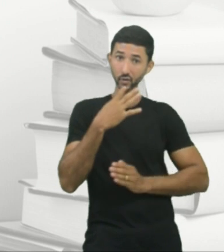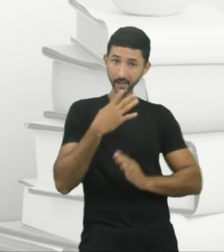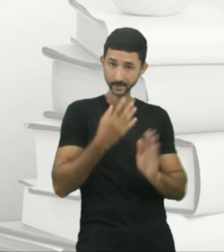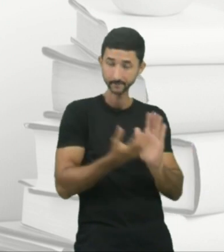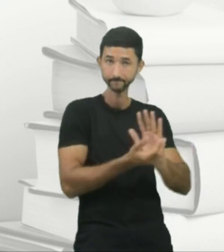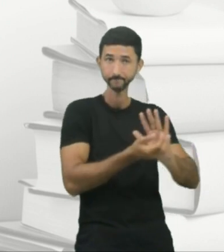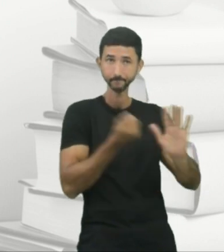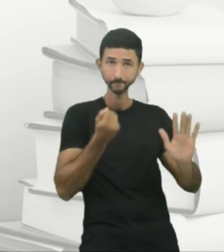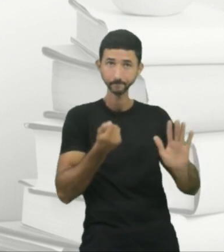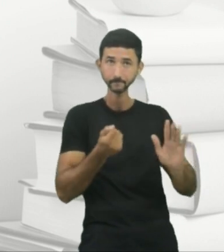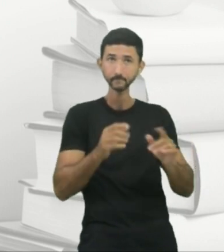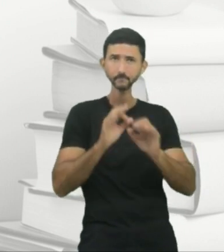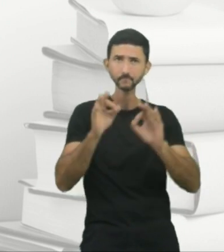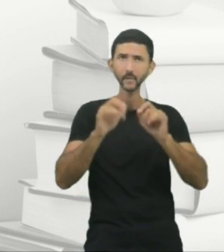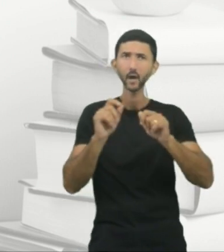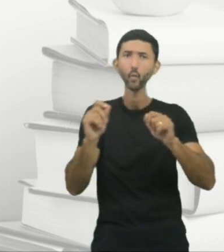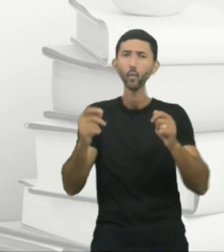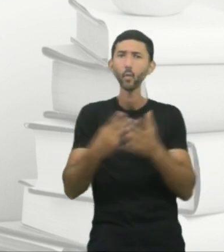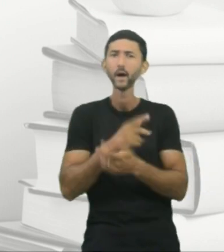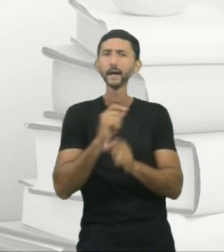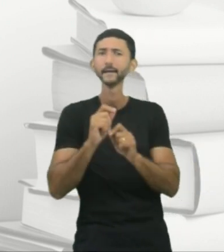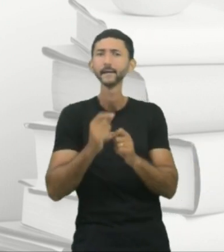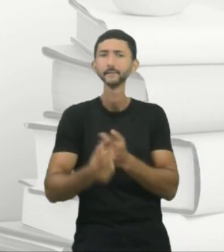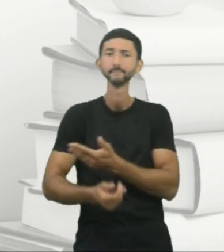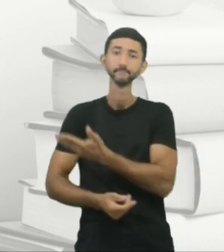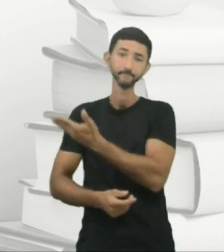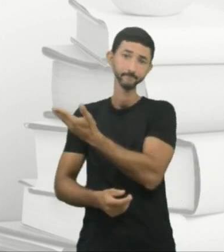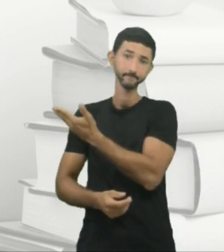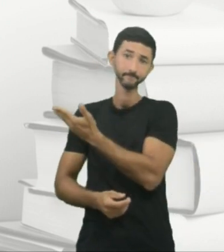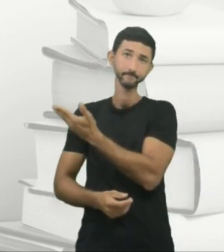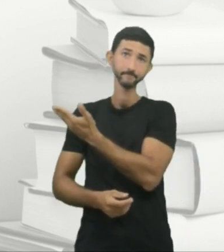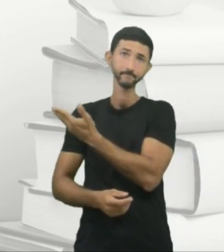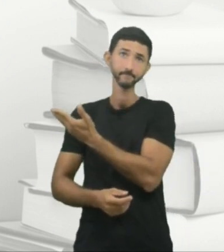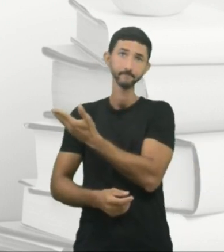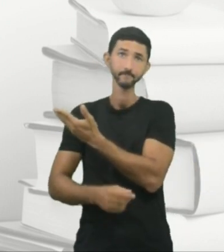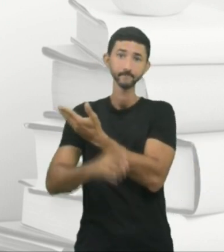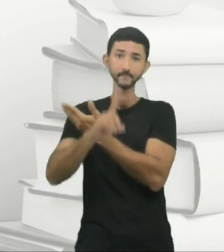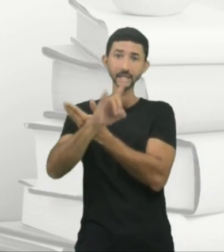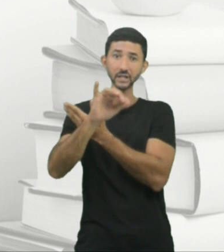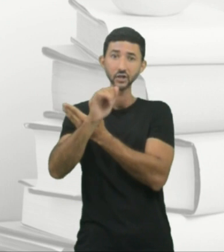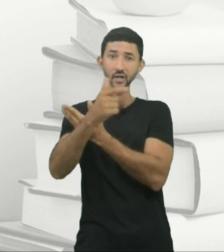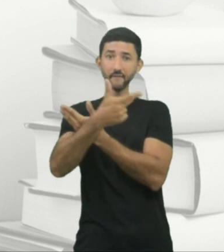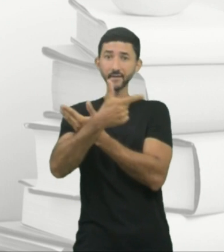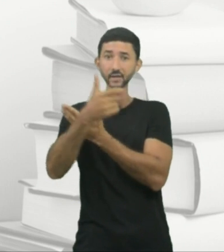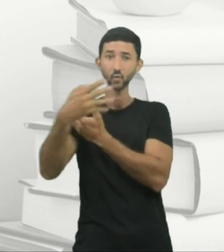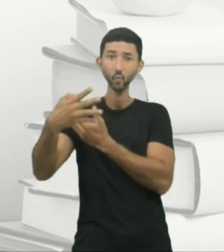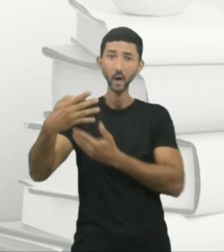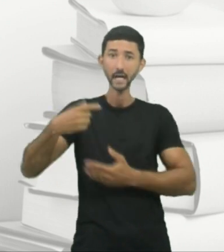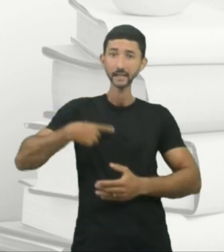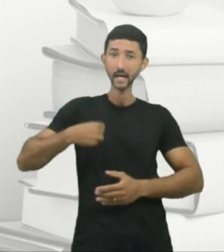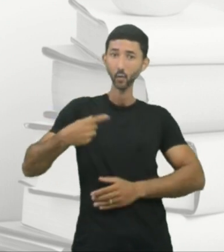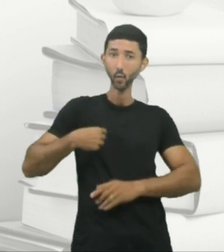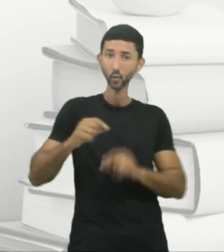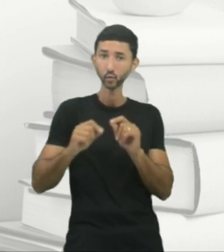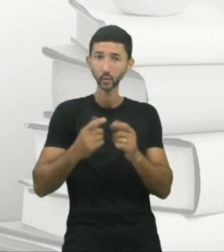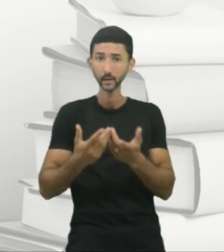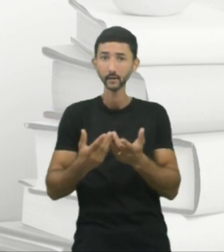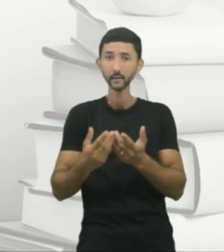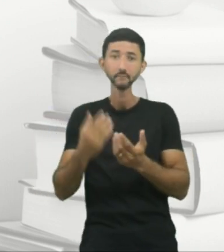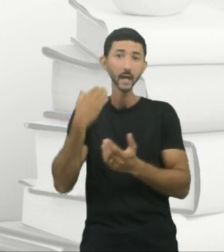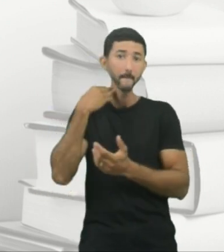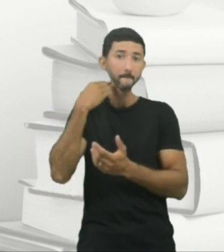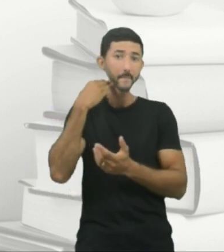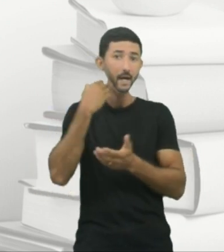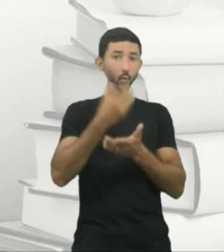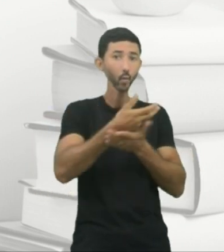sabem. E isso ocasiona nisso aqui, olha, no dia 24 de agosto, essa conta bancária